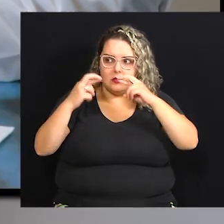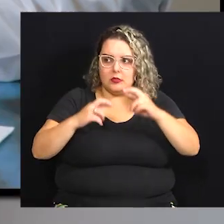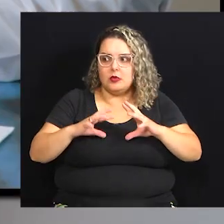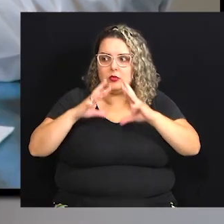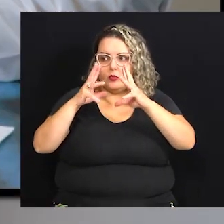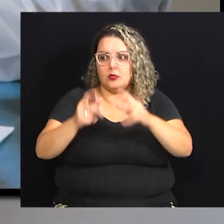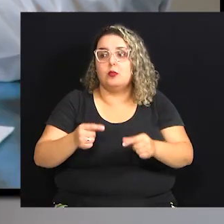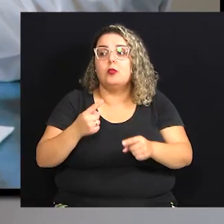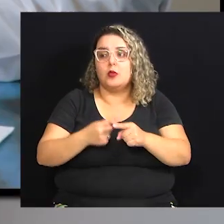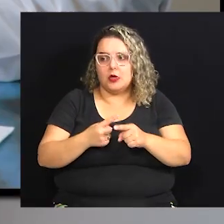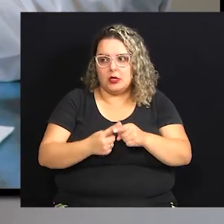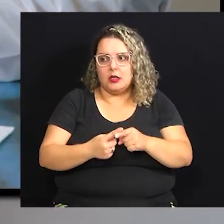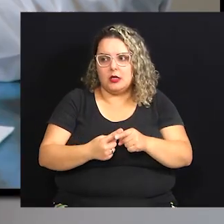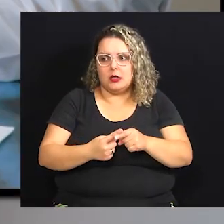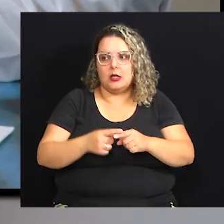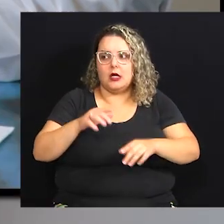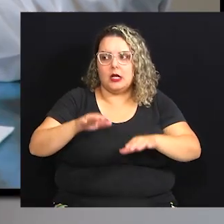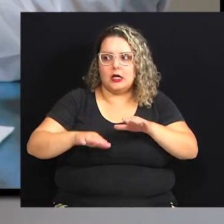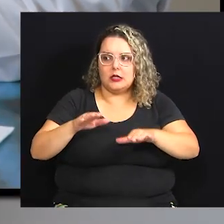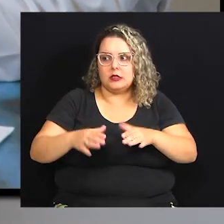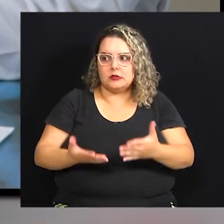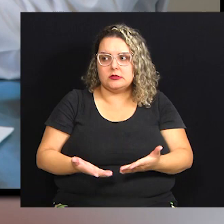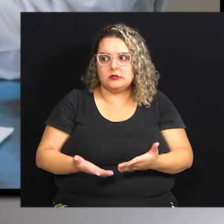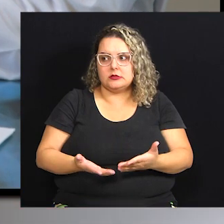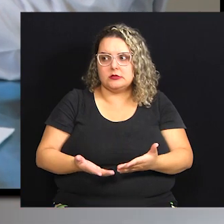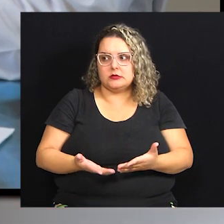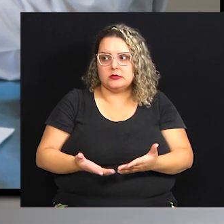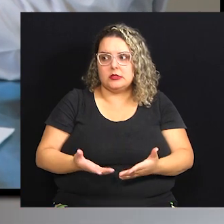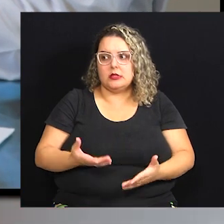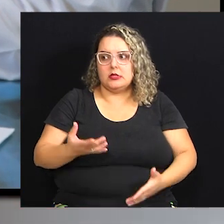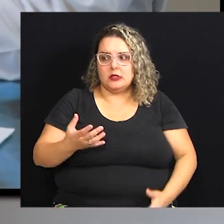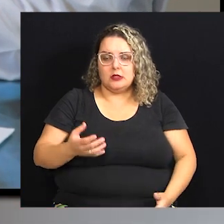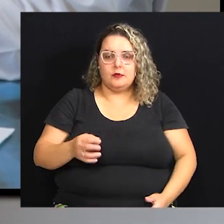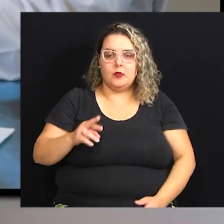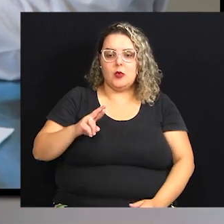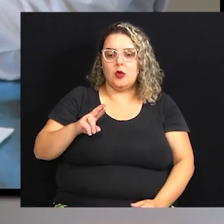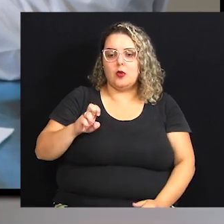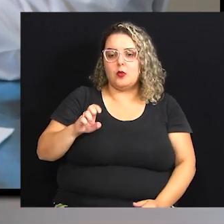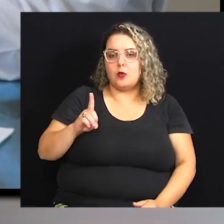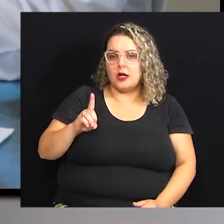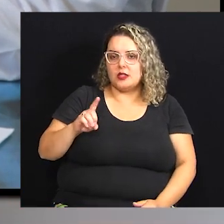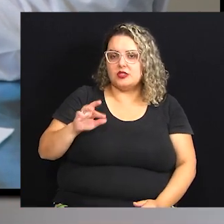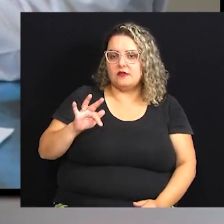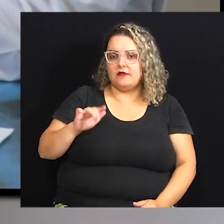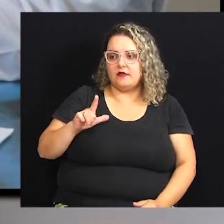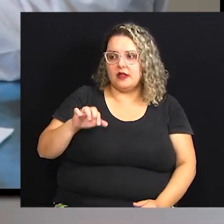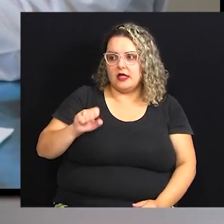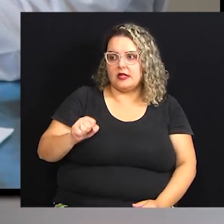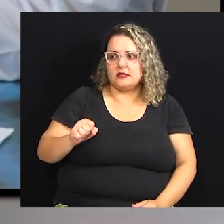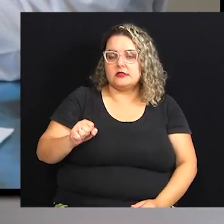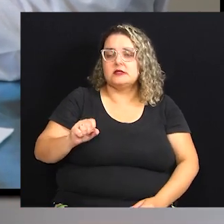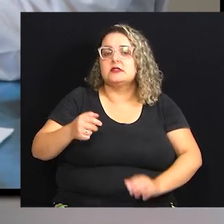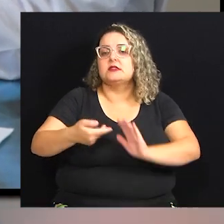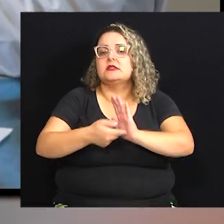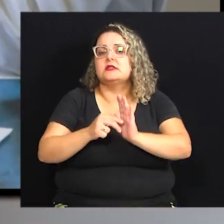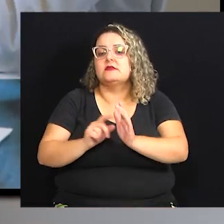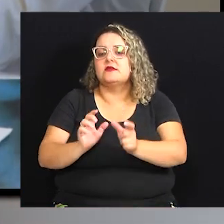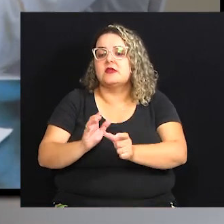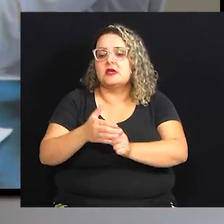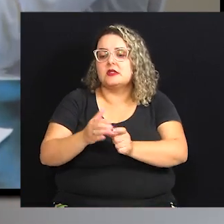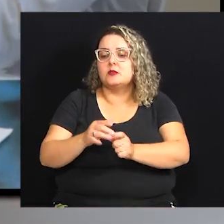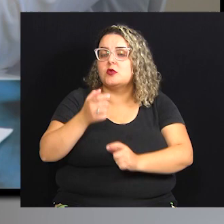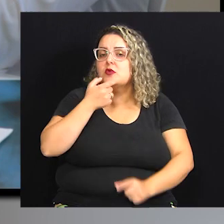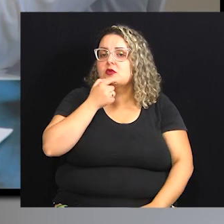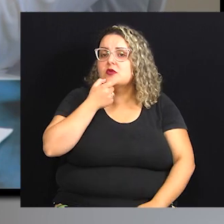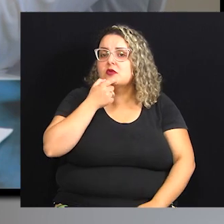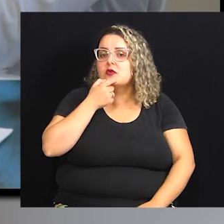físico completo. Por quê? Por vezes, inclusive isso a gente chama de red flags, assim, de, né, bandeira vermelha, sinais